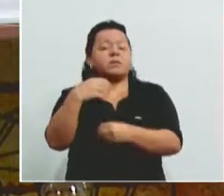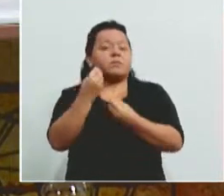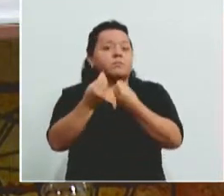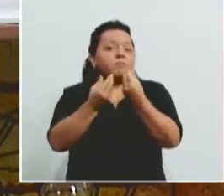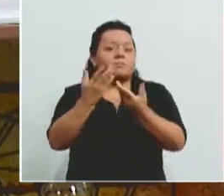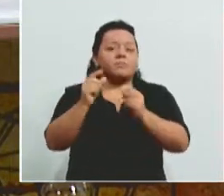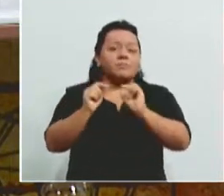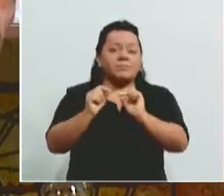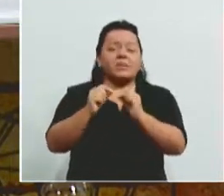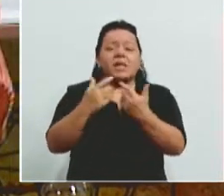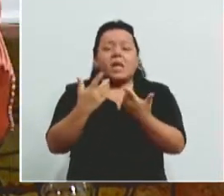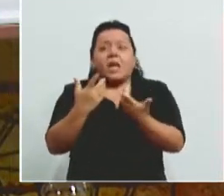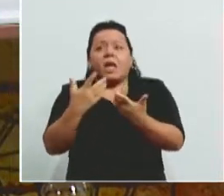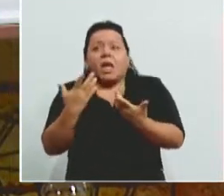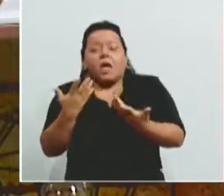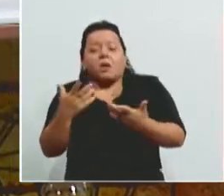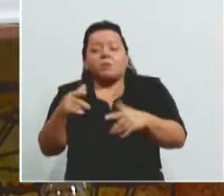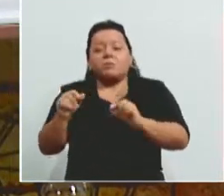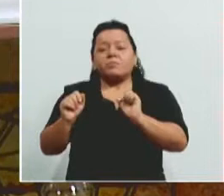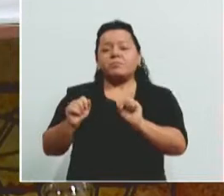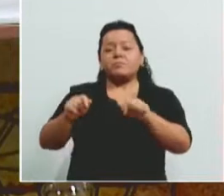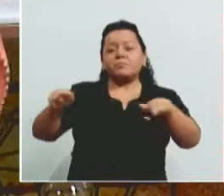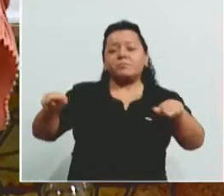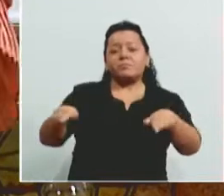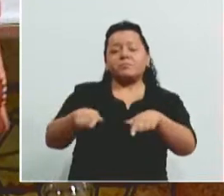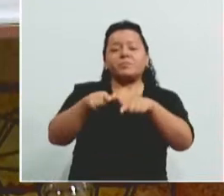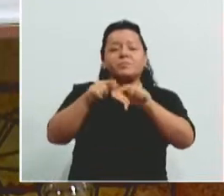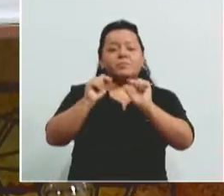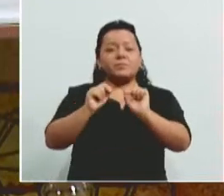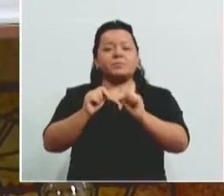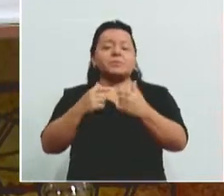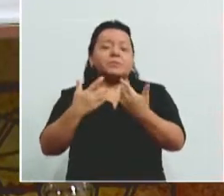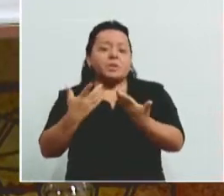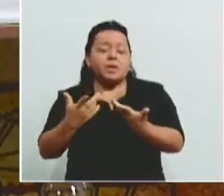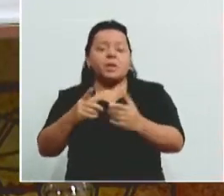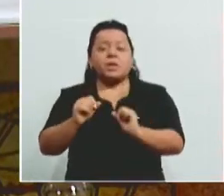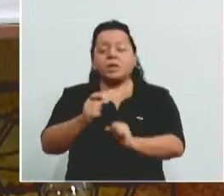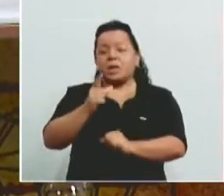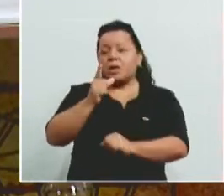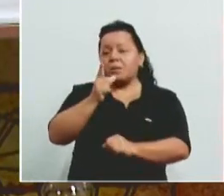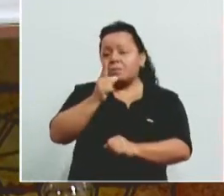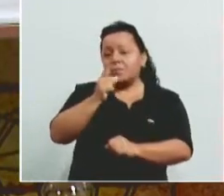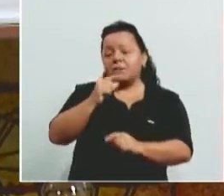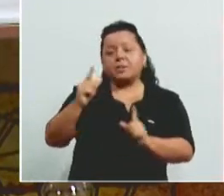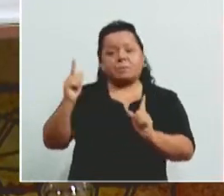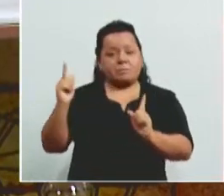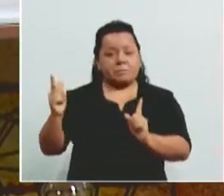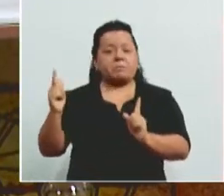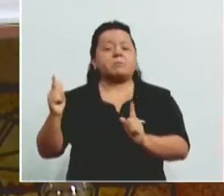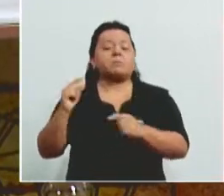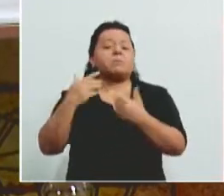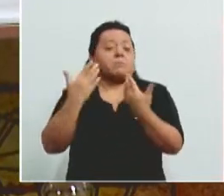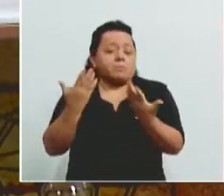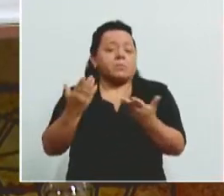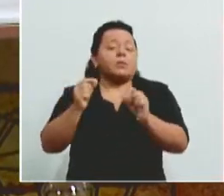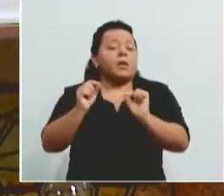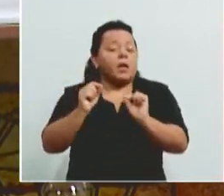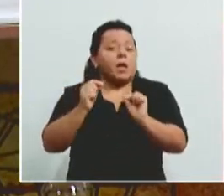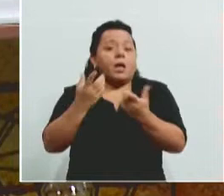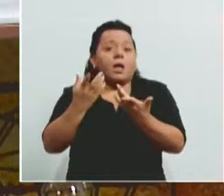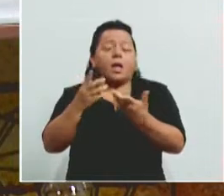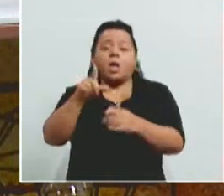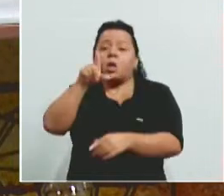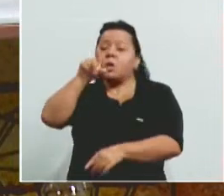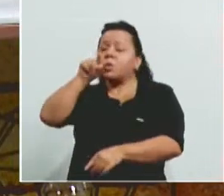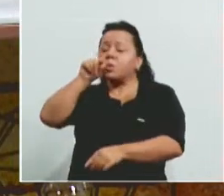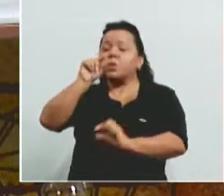tenho um parceiro mais avantajado, eu ficava sem conseguir, ela colocou no Twitter, eu ficava sem